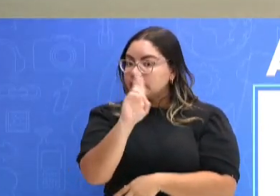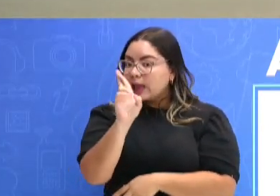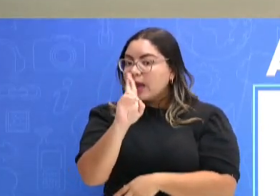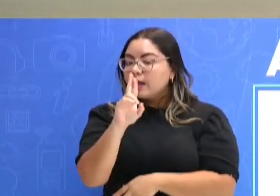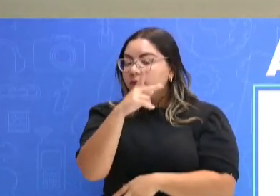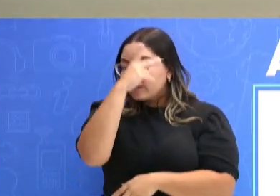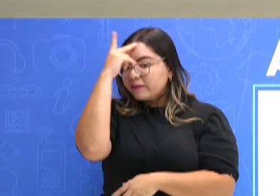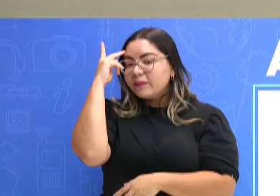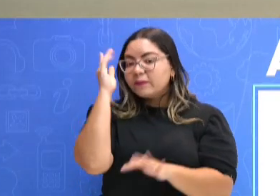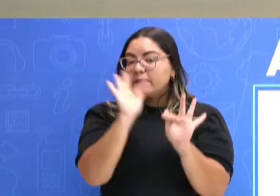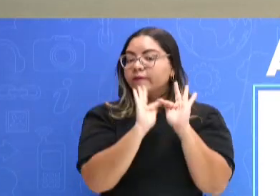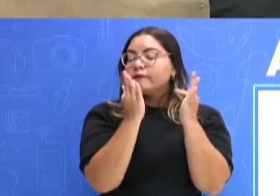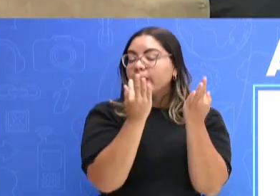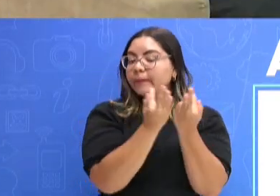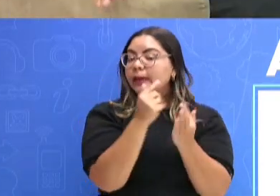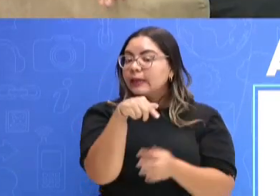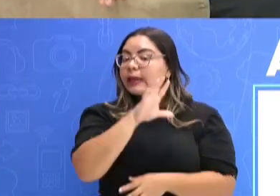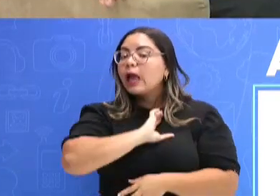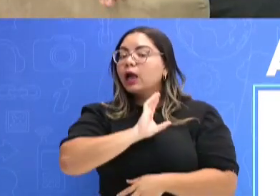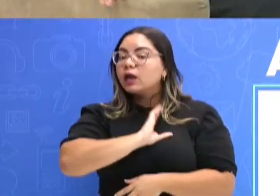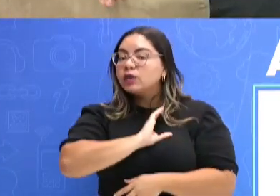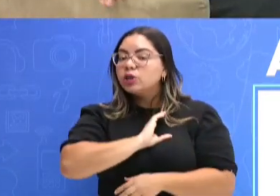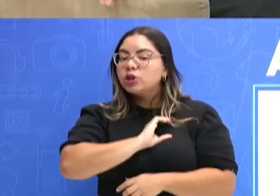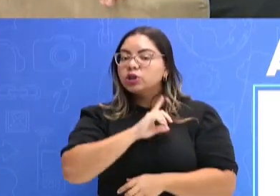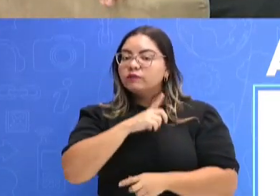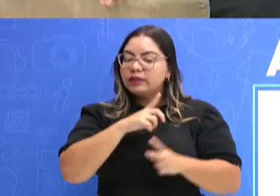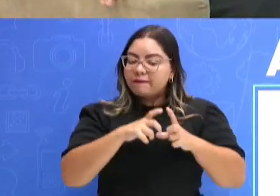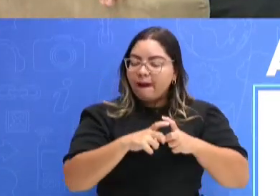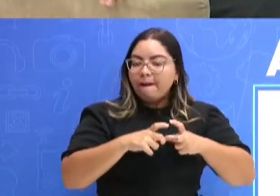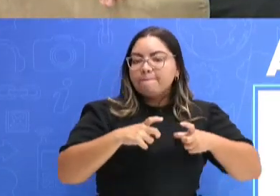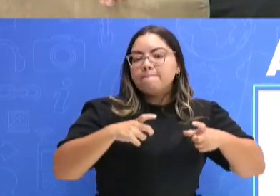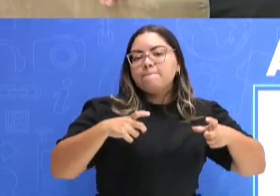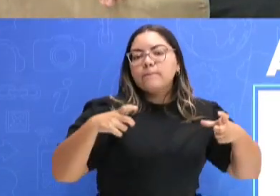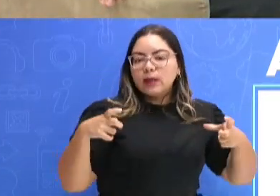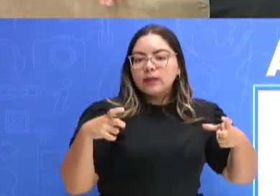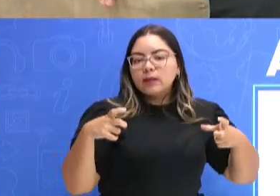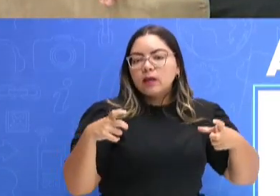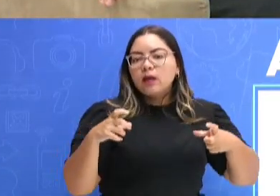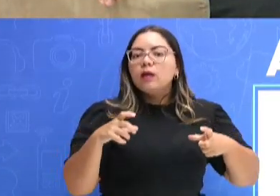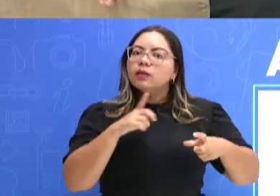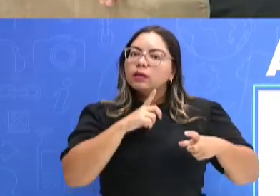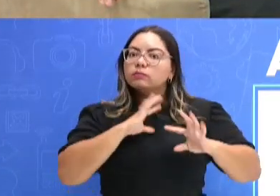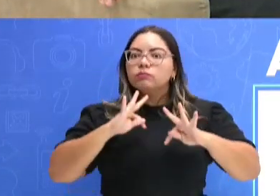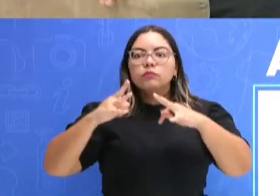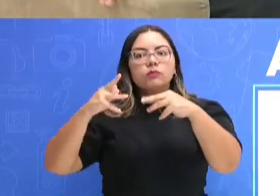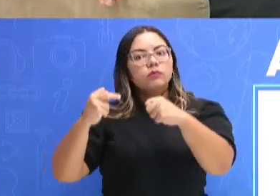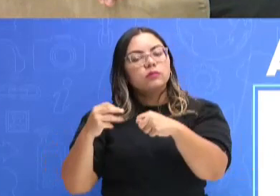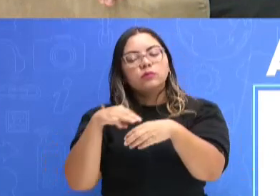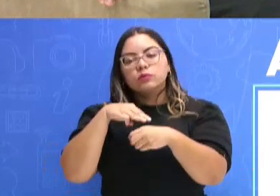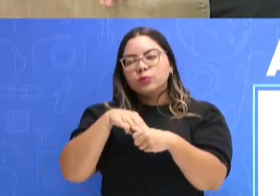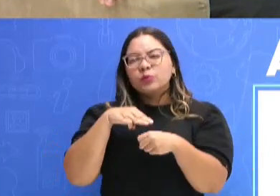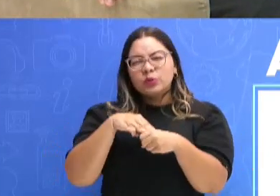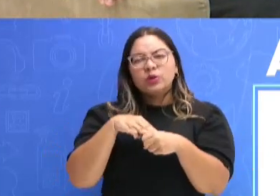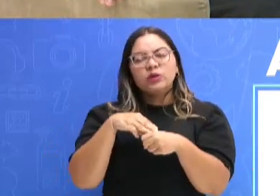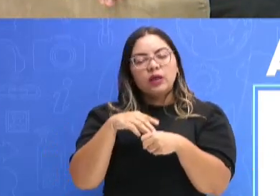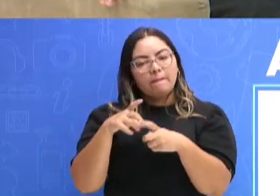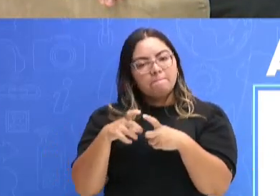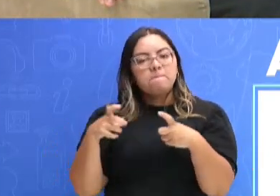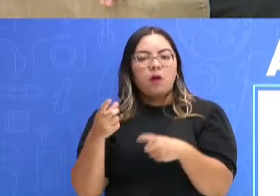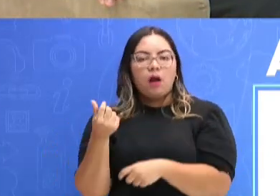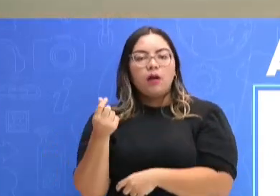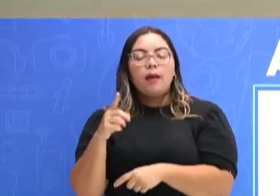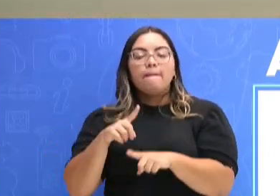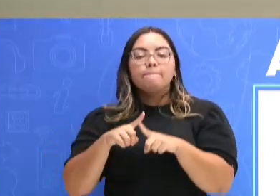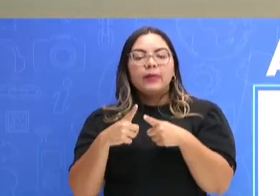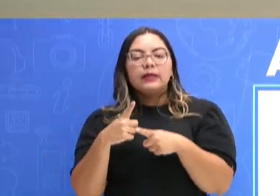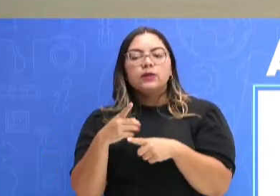Então, duplamente o comércio vai ganhar. Dobrar. Eu entendo que o governador está fazendo em todos os municípios, então é um recurso muito alto, claro. Mas eu fui do município. E